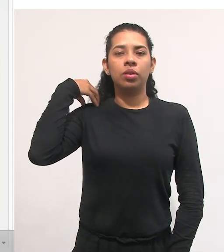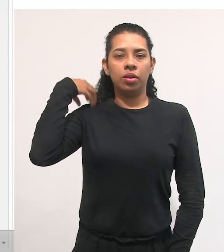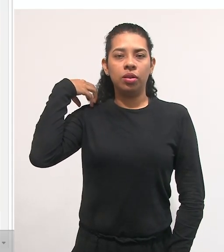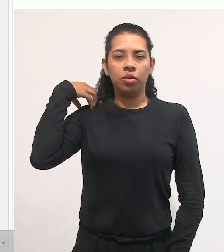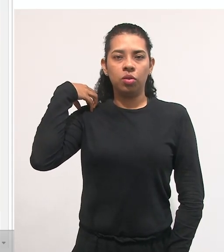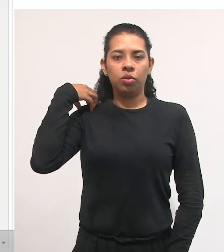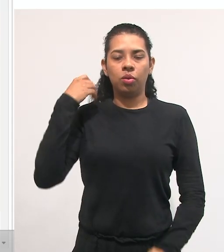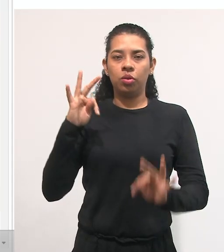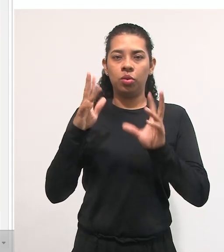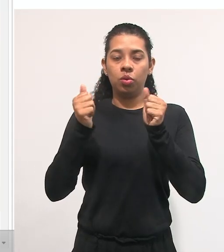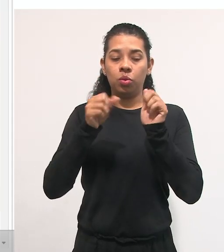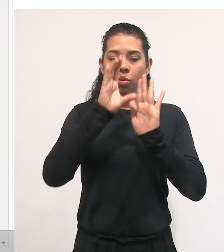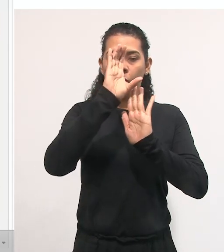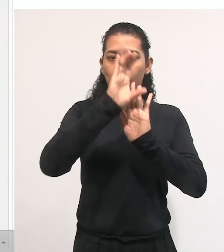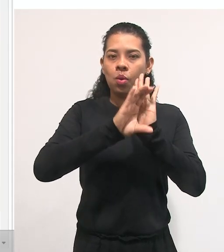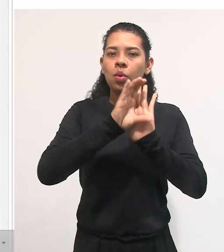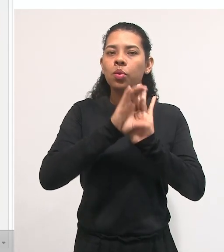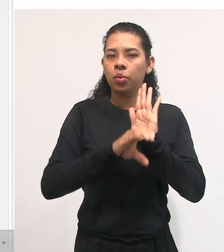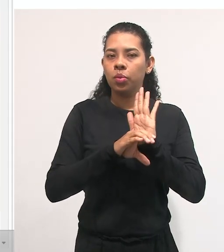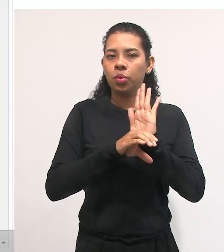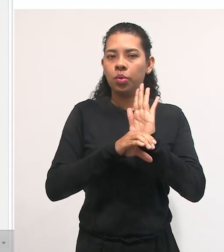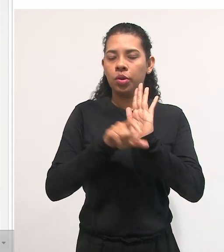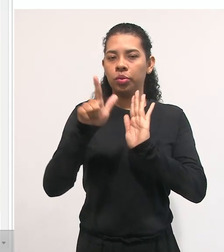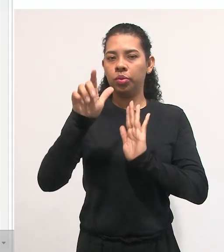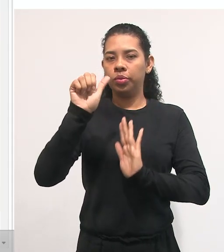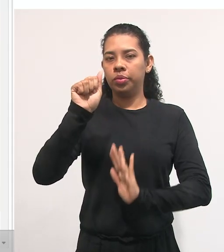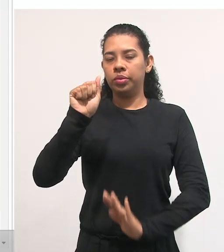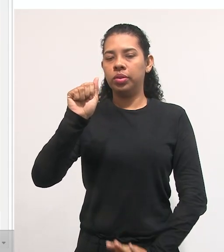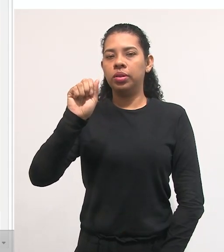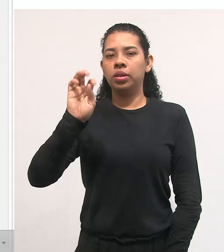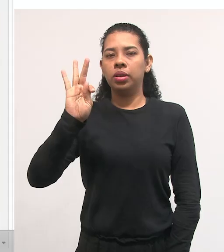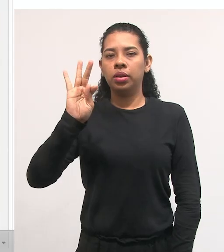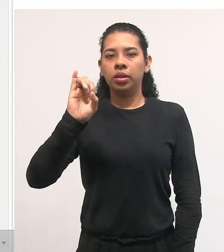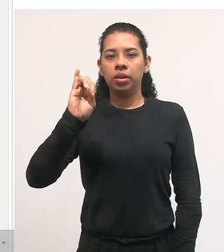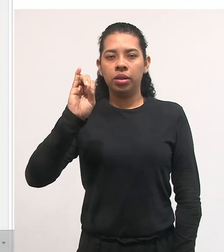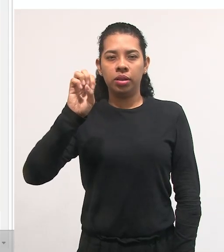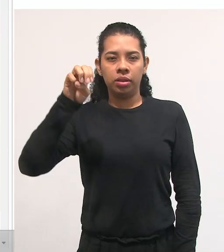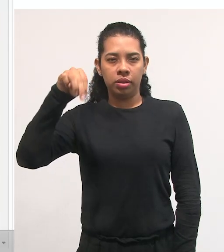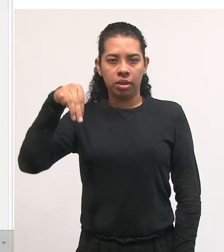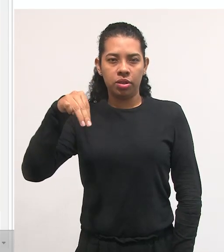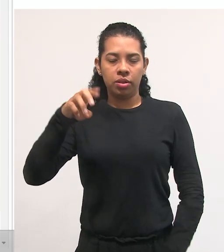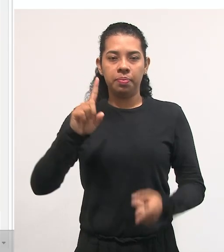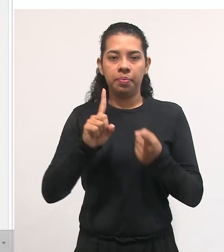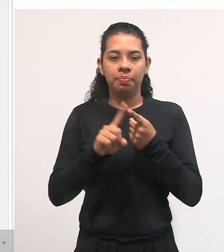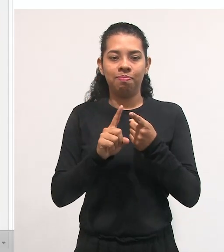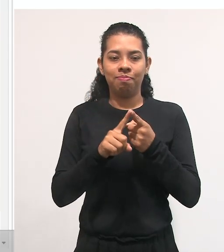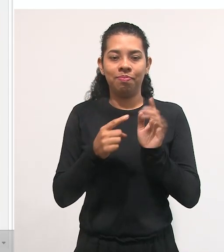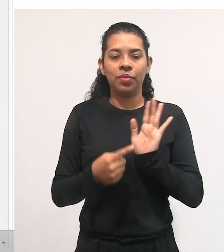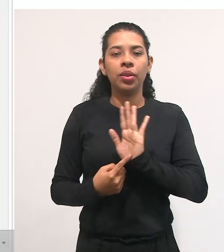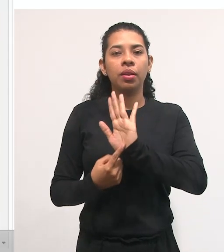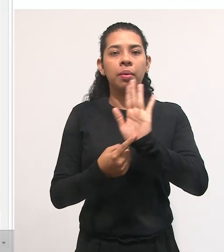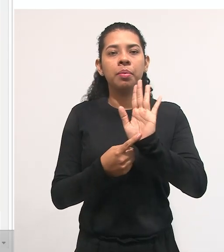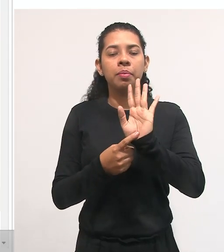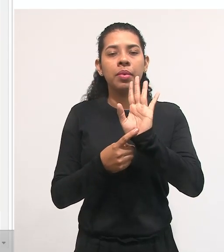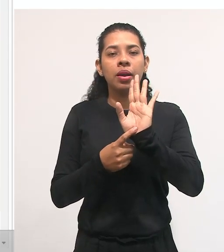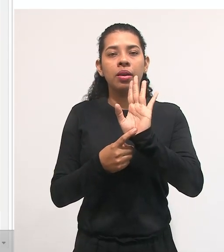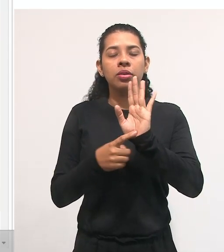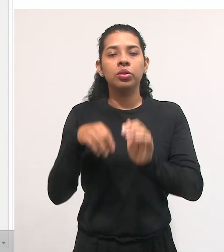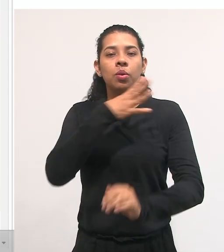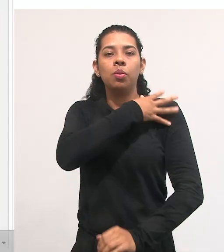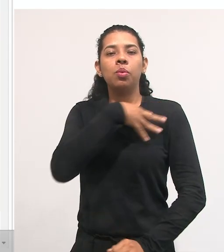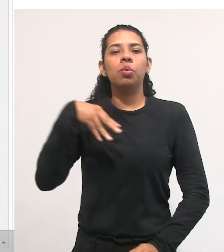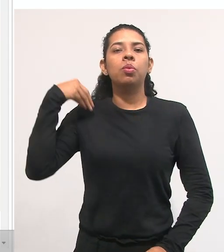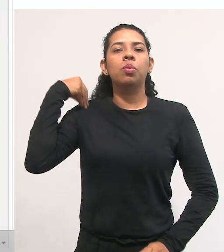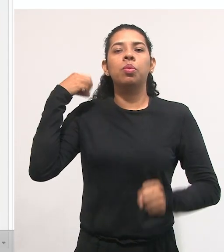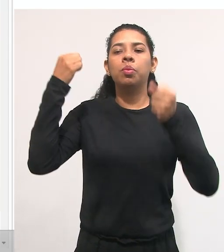currículum Vita no grego a do latim cunhado por Cícero na antiguidade na antiguidade